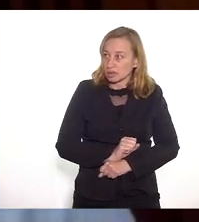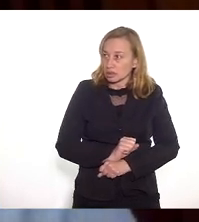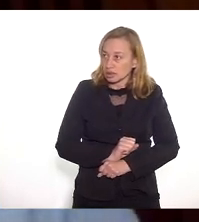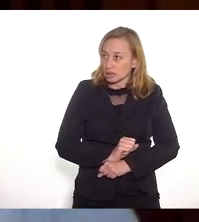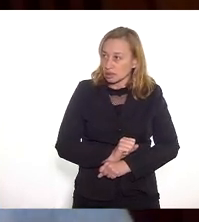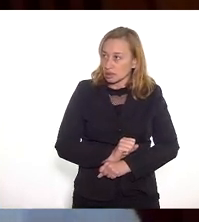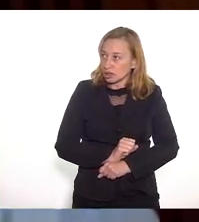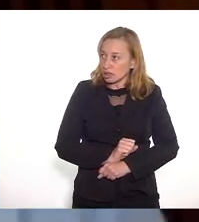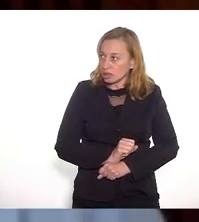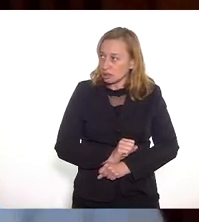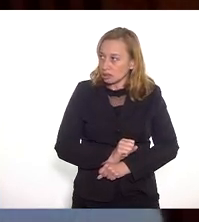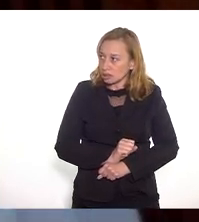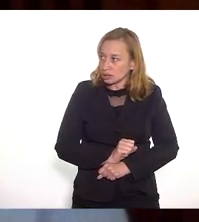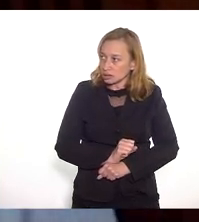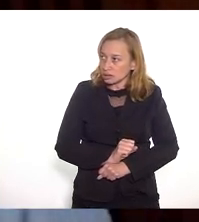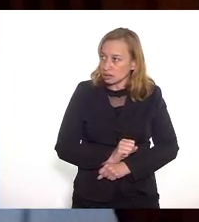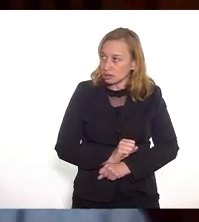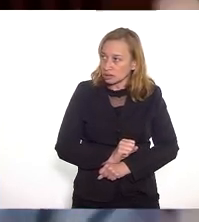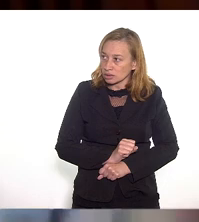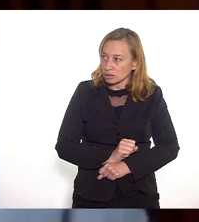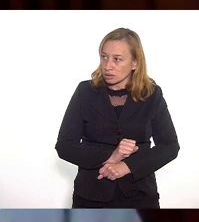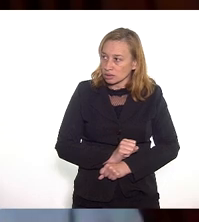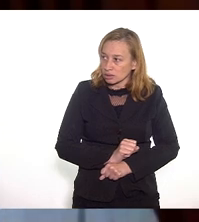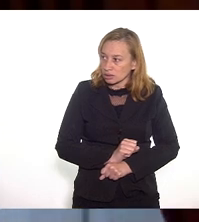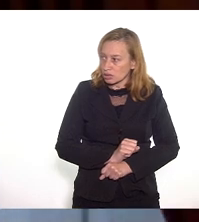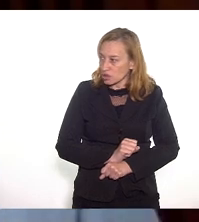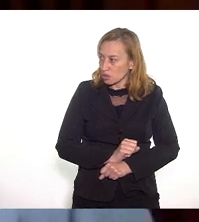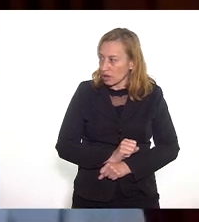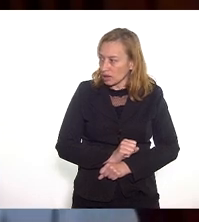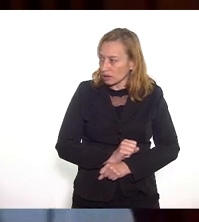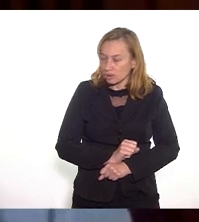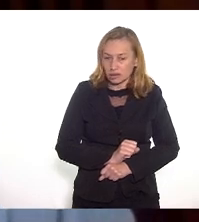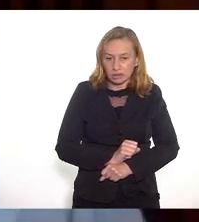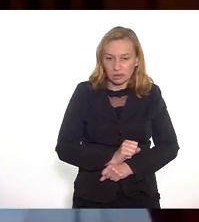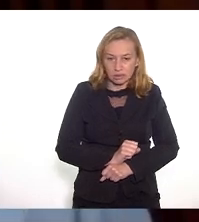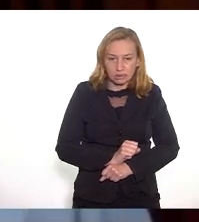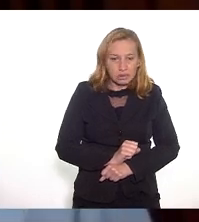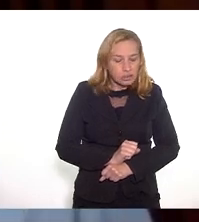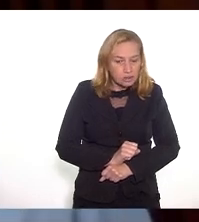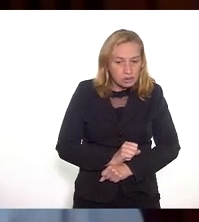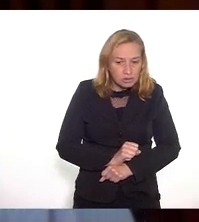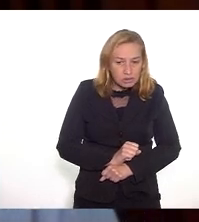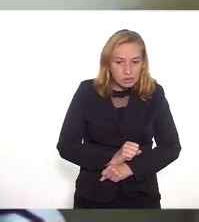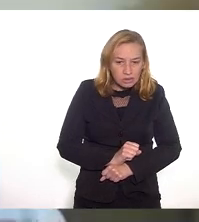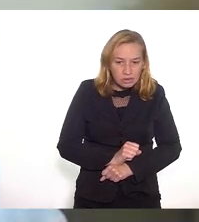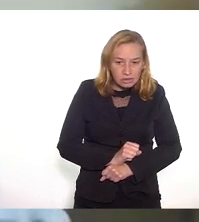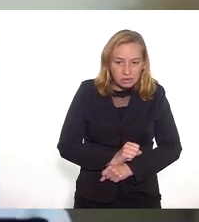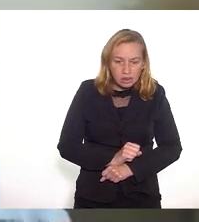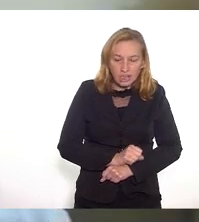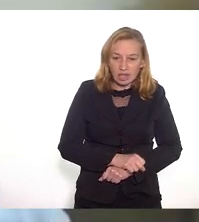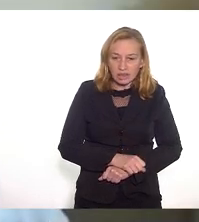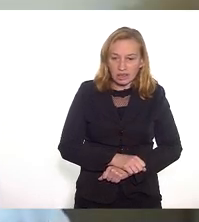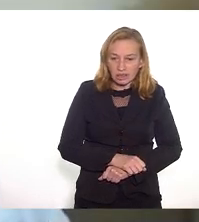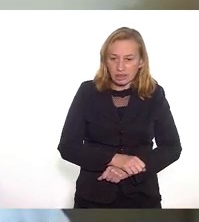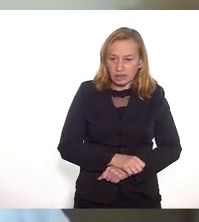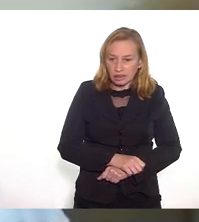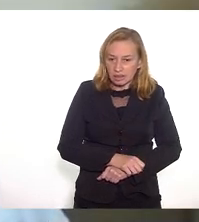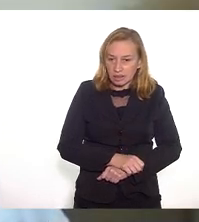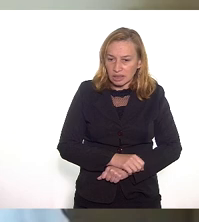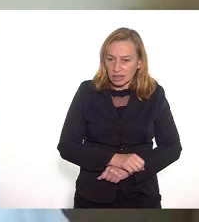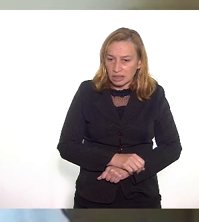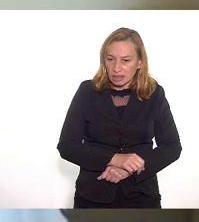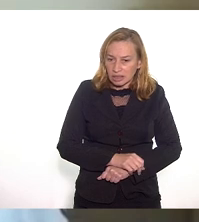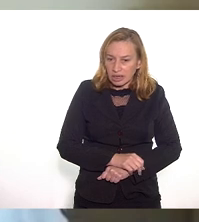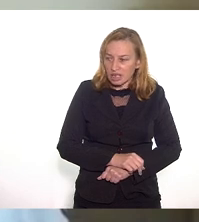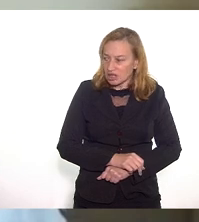trazer um entendimento que eu acho que vai ser muito importante para todo mundo. É só para dar uma... Pacheco, eu fiz uma